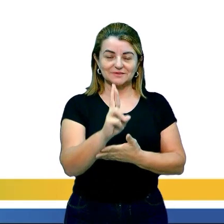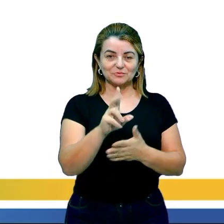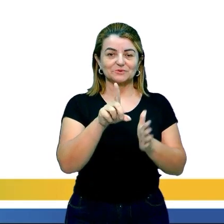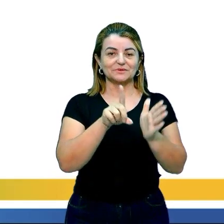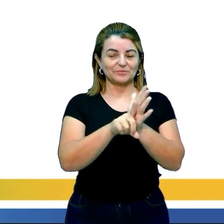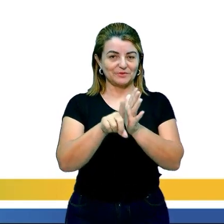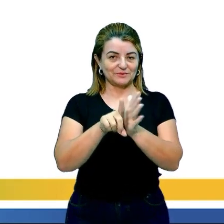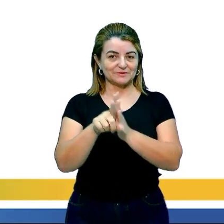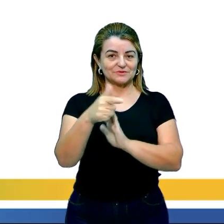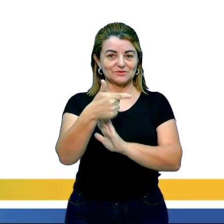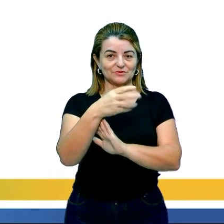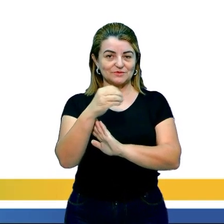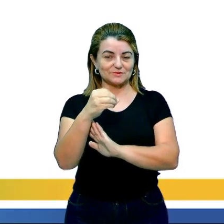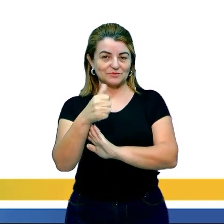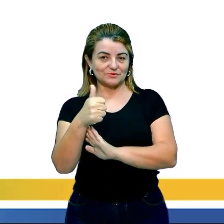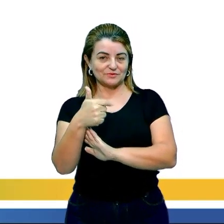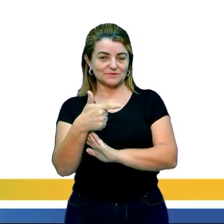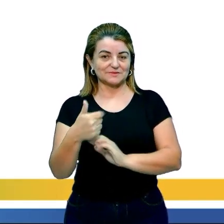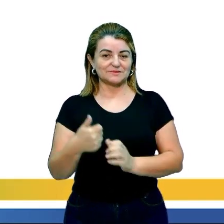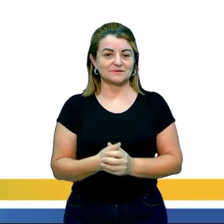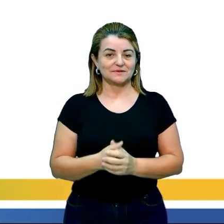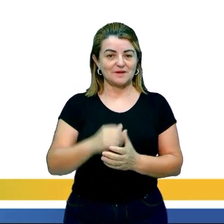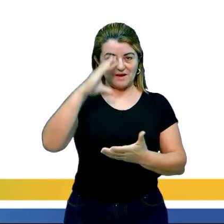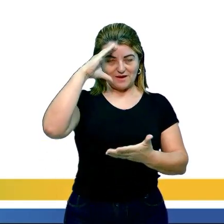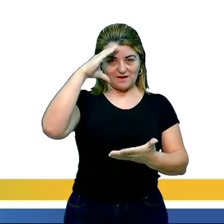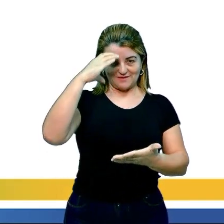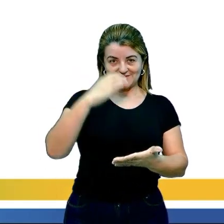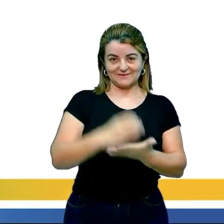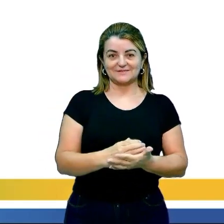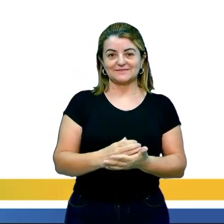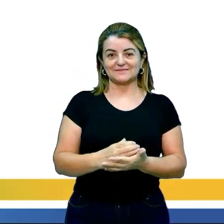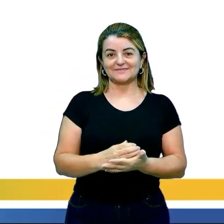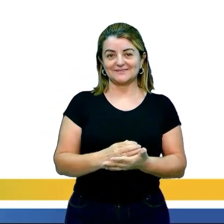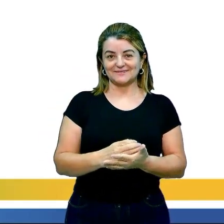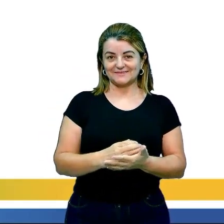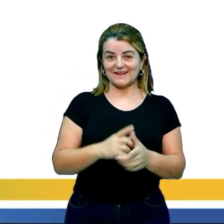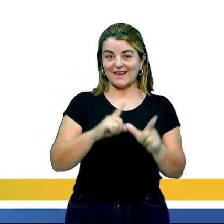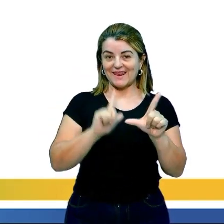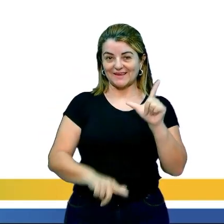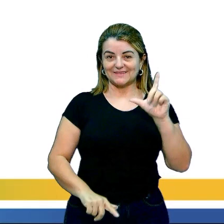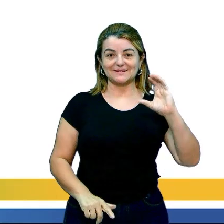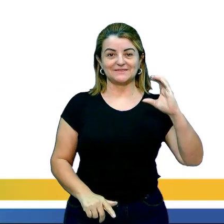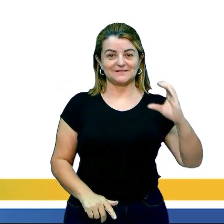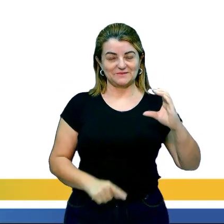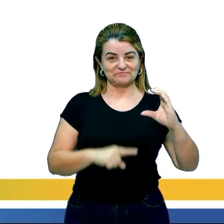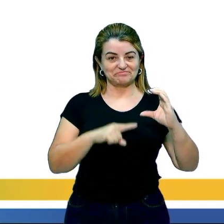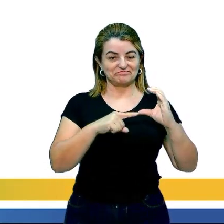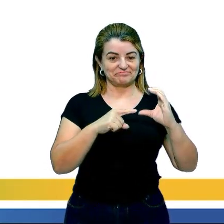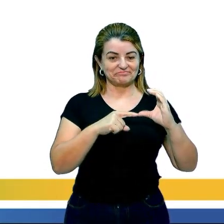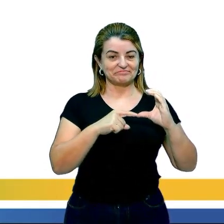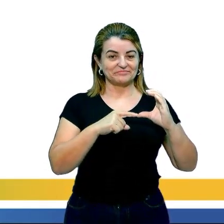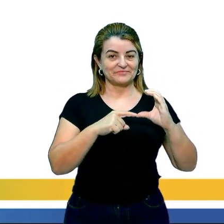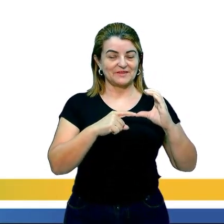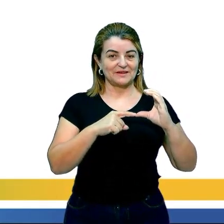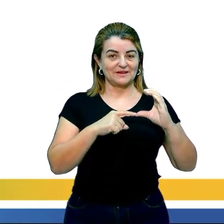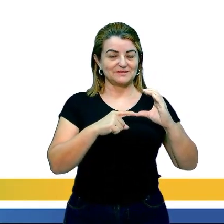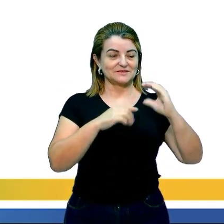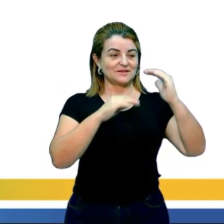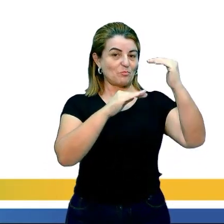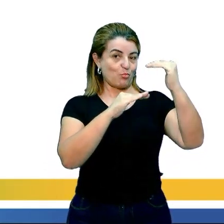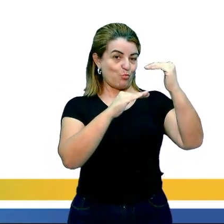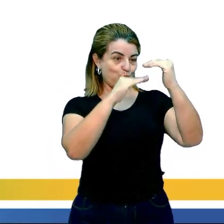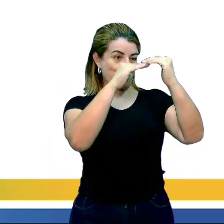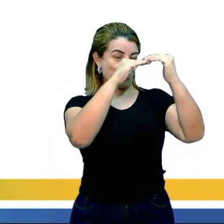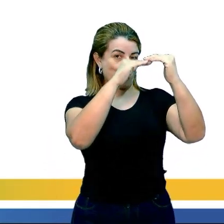do Enem de 2012 tenho certeza que vocês marcaram a letra C né o seu rebaixamento